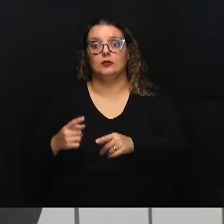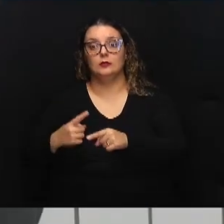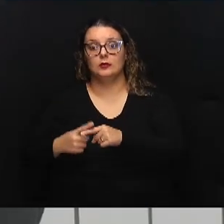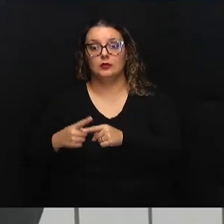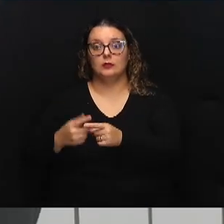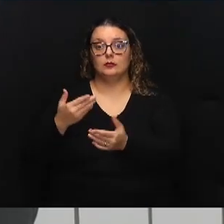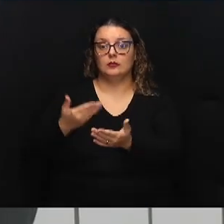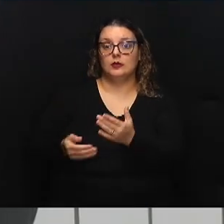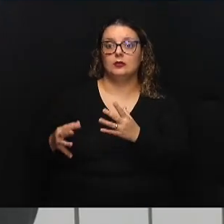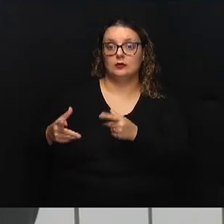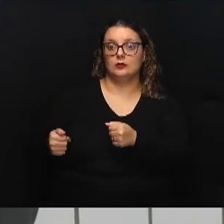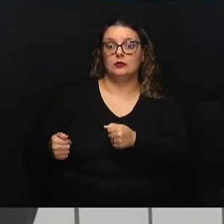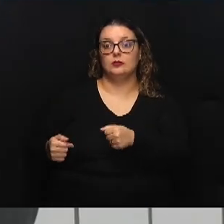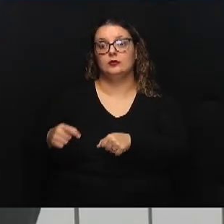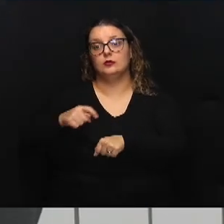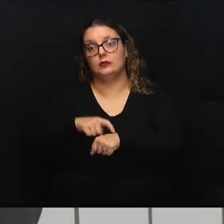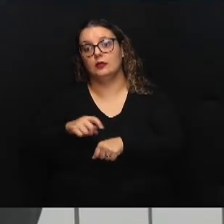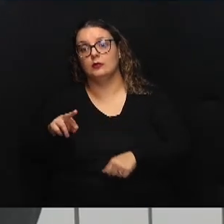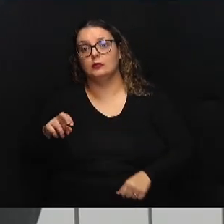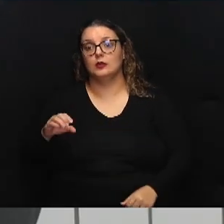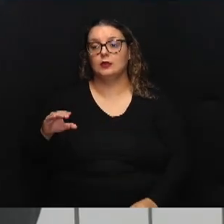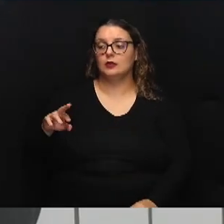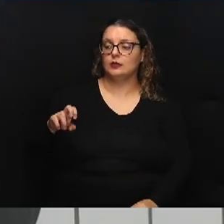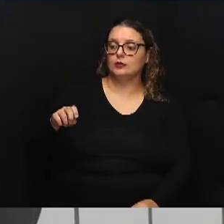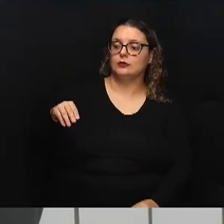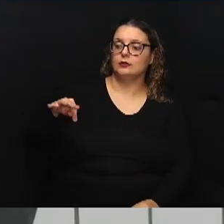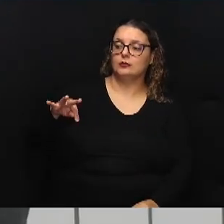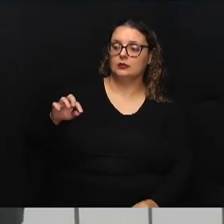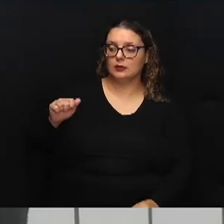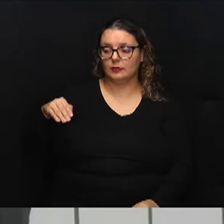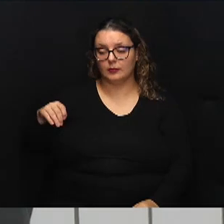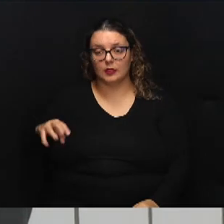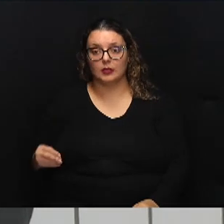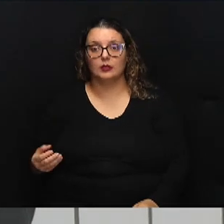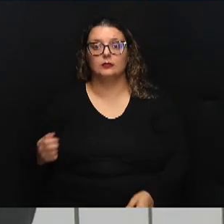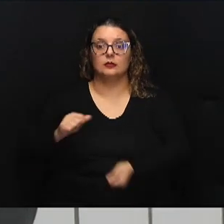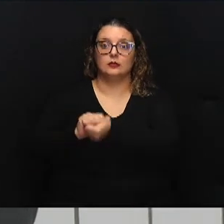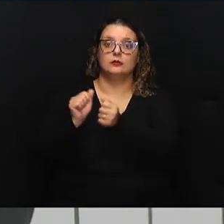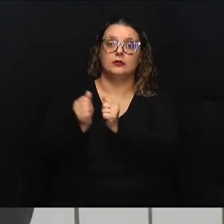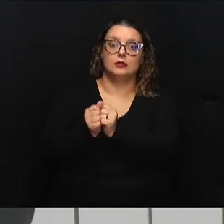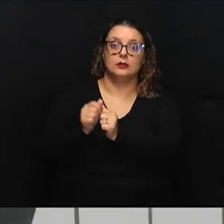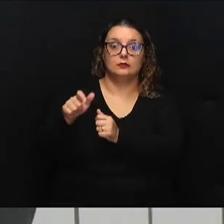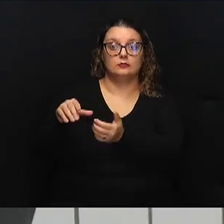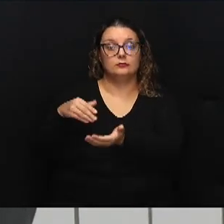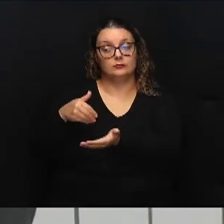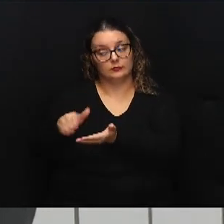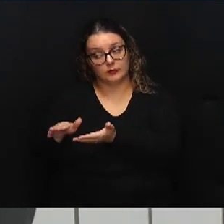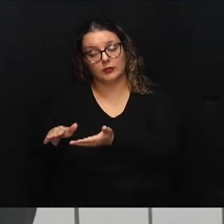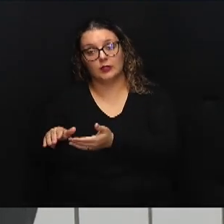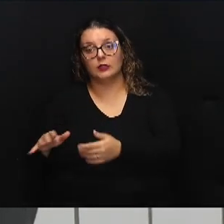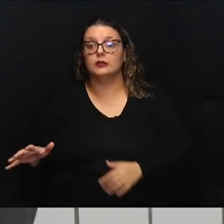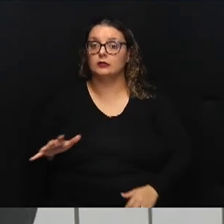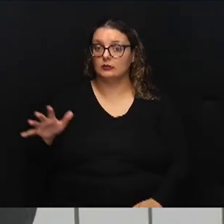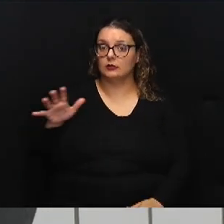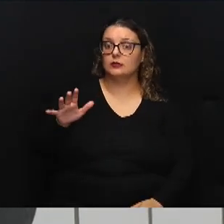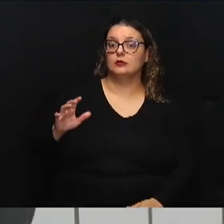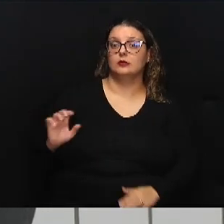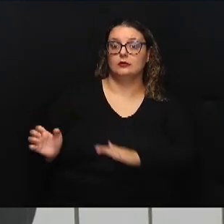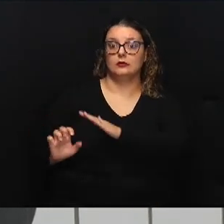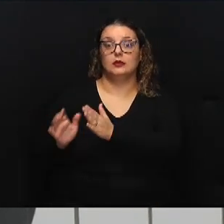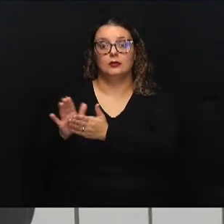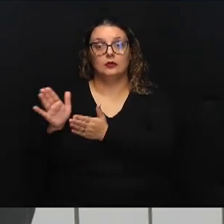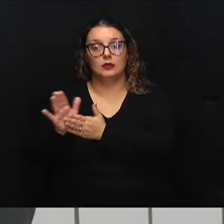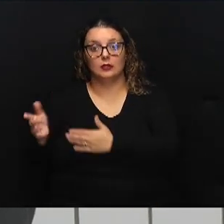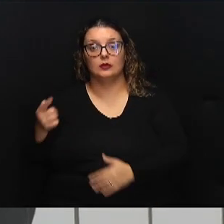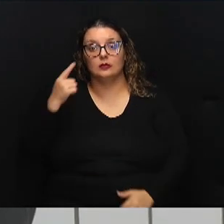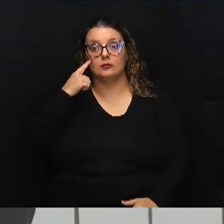todo o tempo de recrutamento, adaptação da pessoa na empresa e a pessoa sai, né? Isso tem um custo realmente grande para a empresa. A gente só